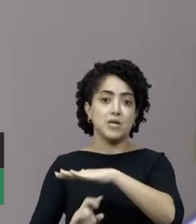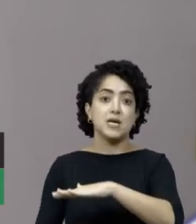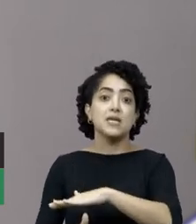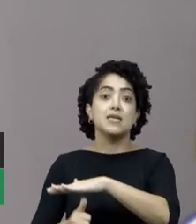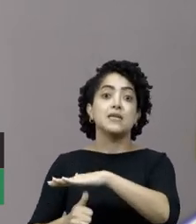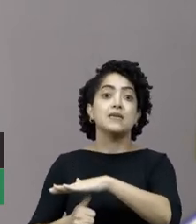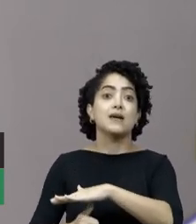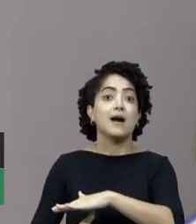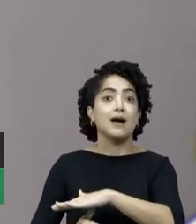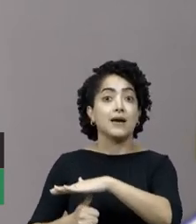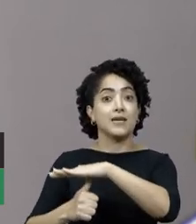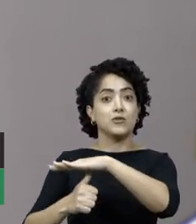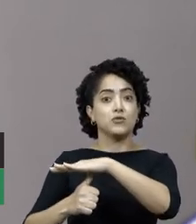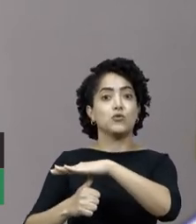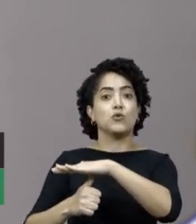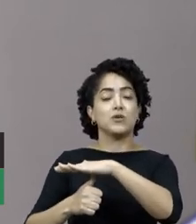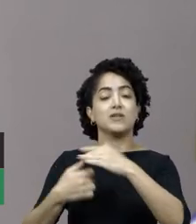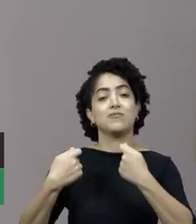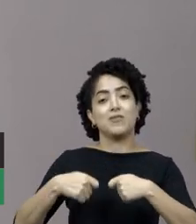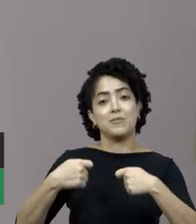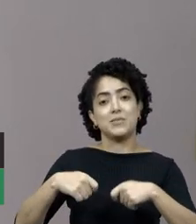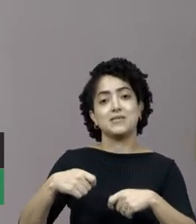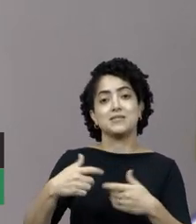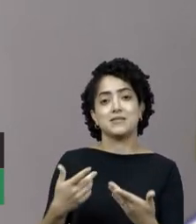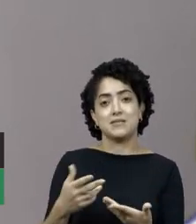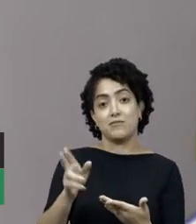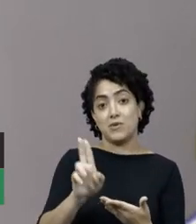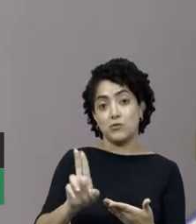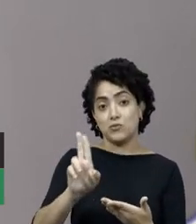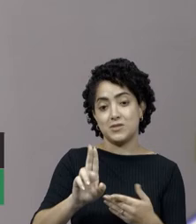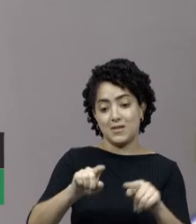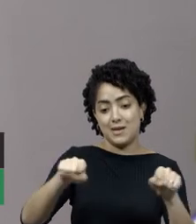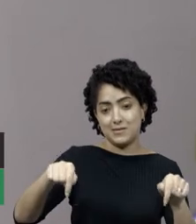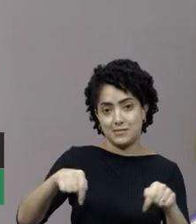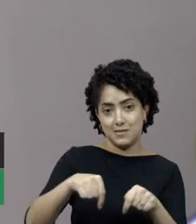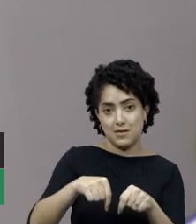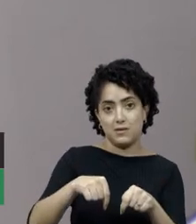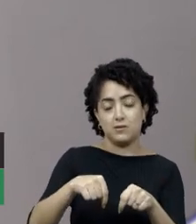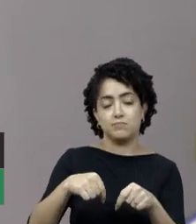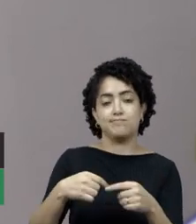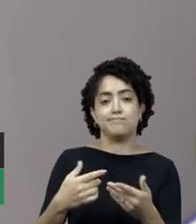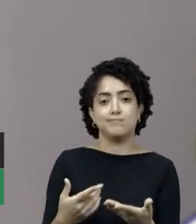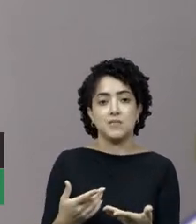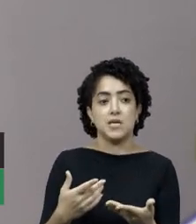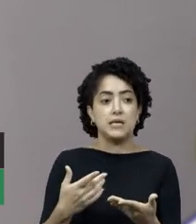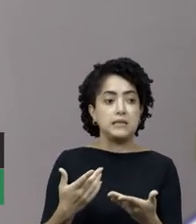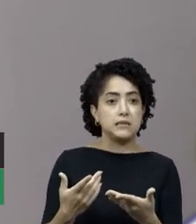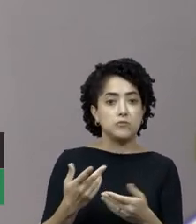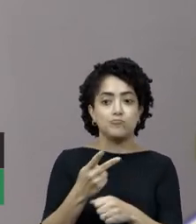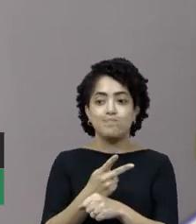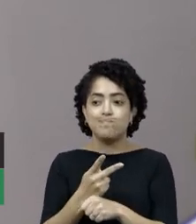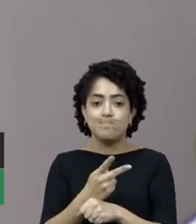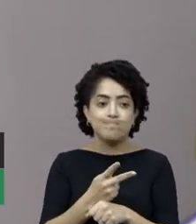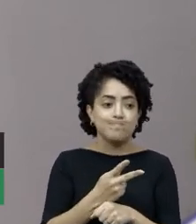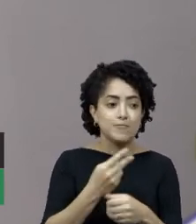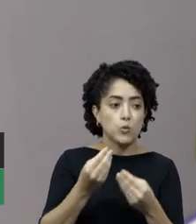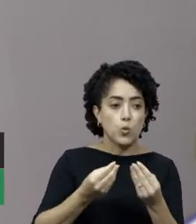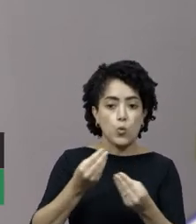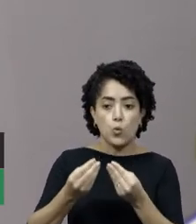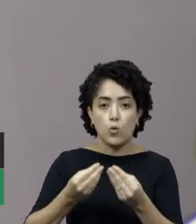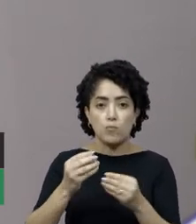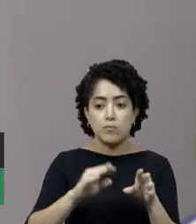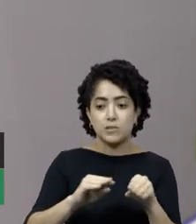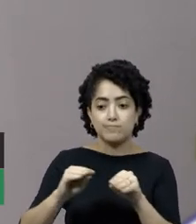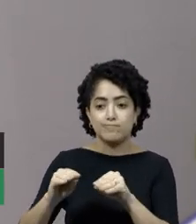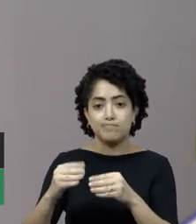sala do Instituto Federal agora nos próximos meses. A diretora estava desesperada, não sabe onde vai colocar as crianças, porque